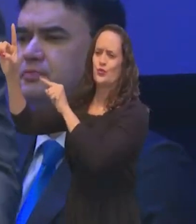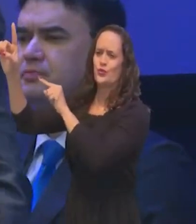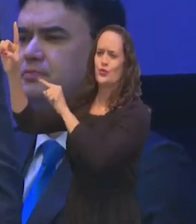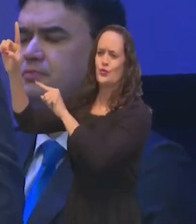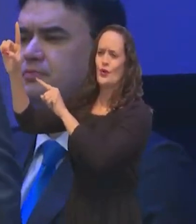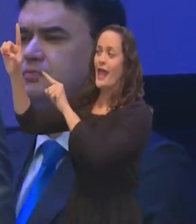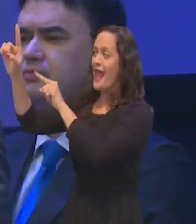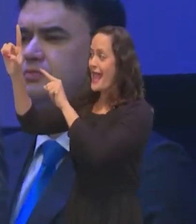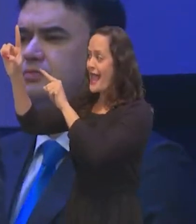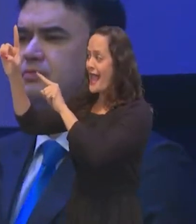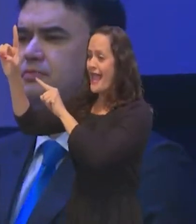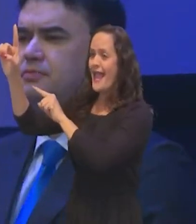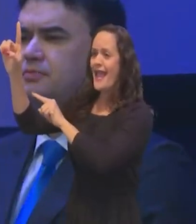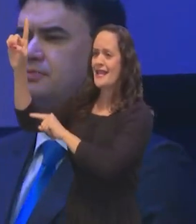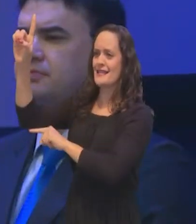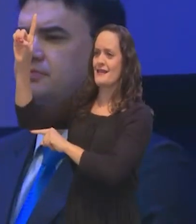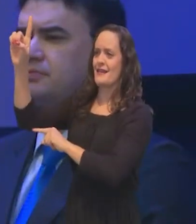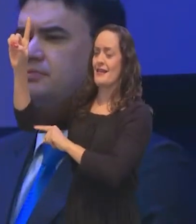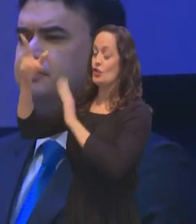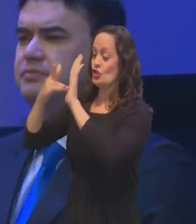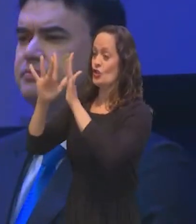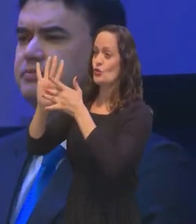que foi Cristo.